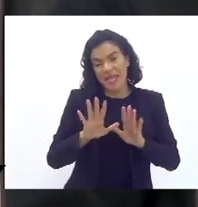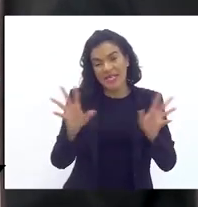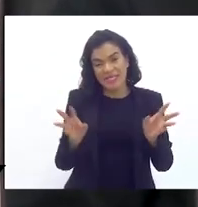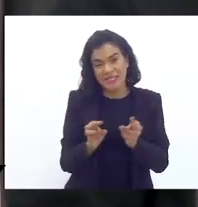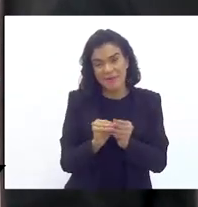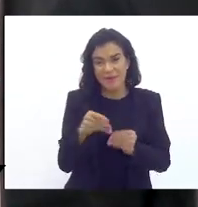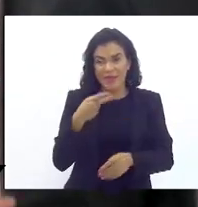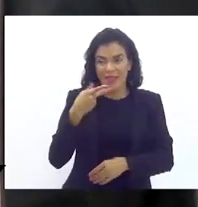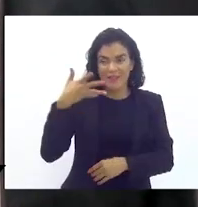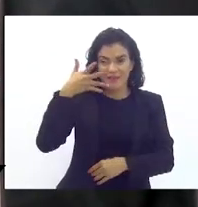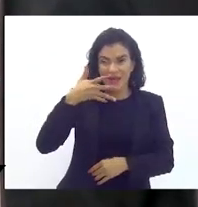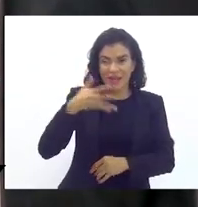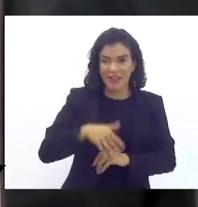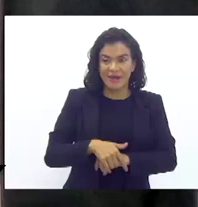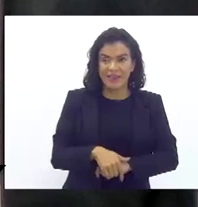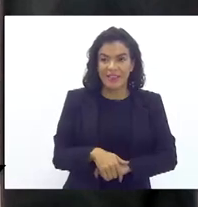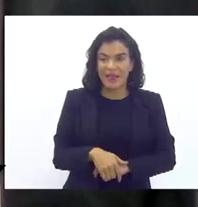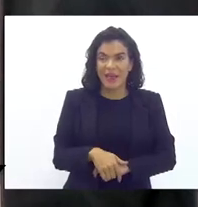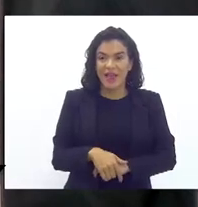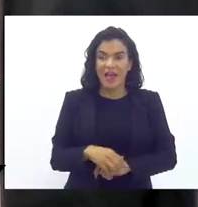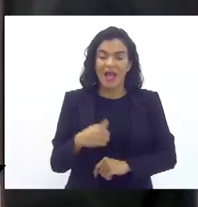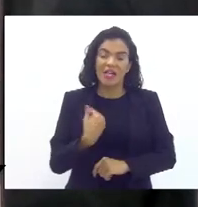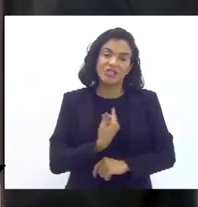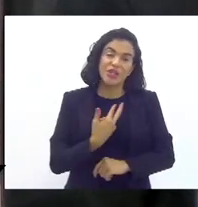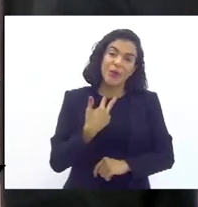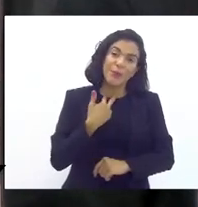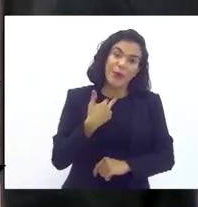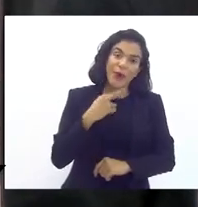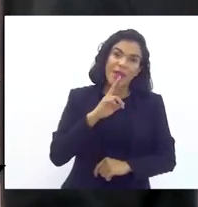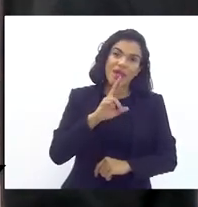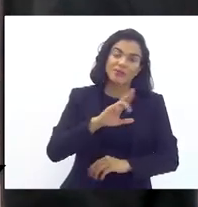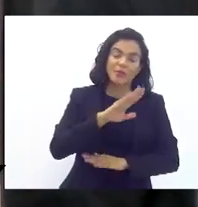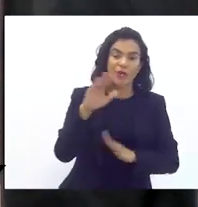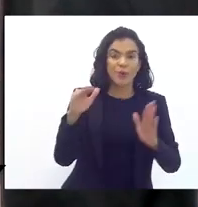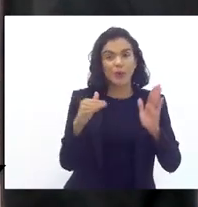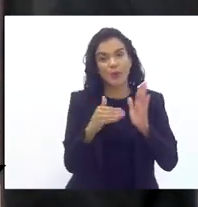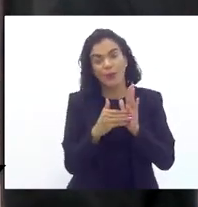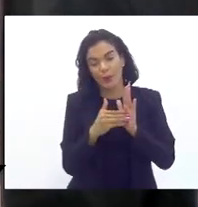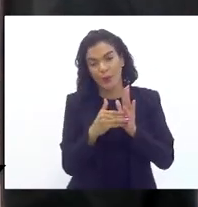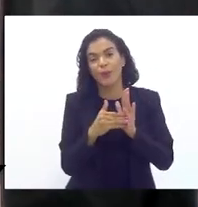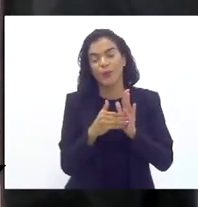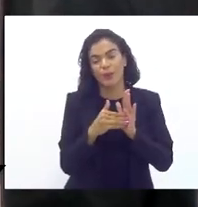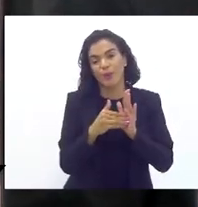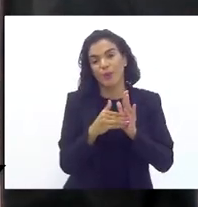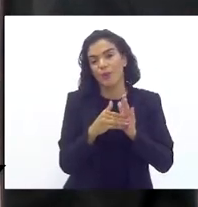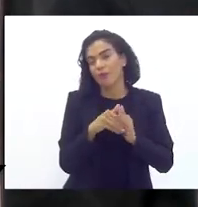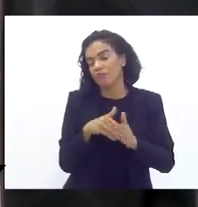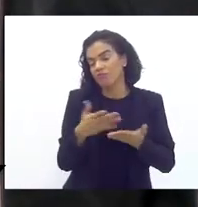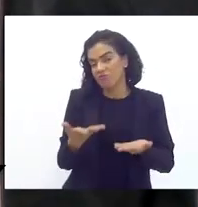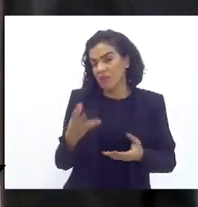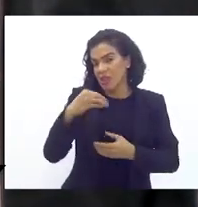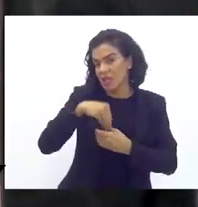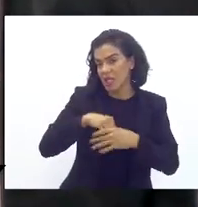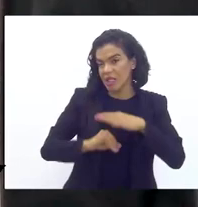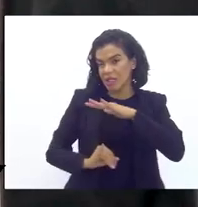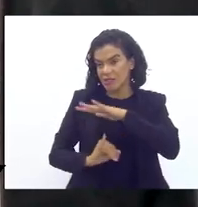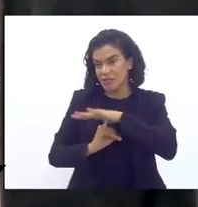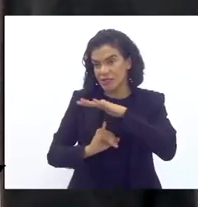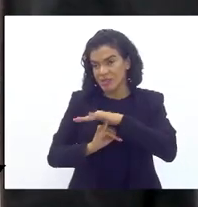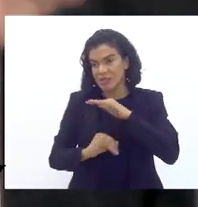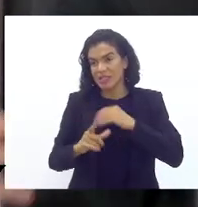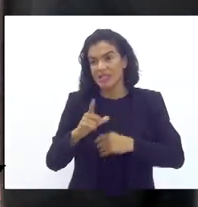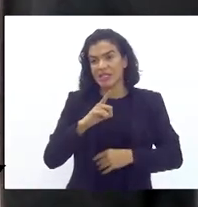minha fala eu sei que a gente não pode responder por tudo né E por toda a nossa instituição a gente tem dependência funcional